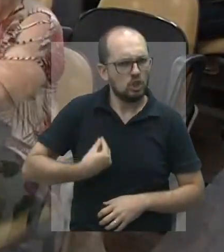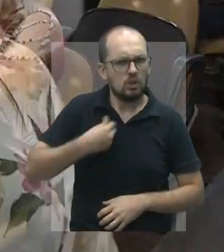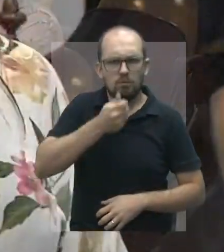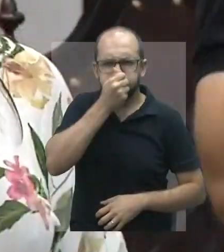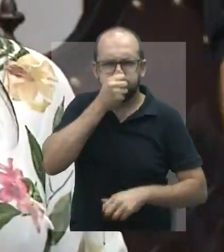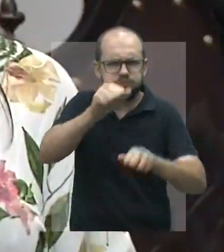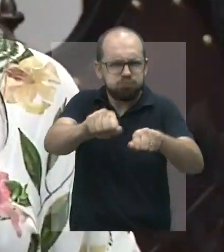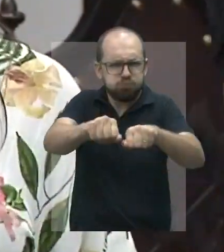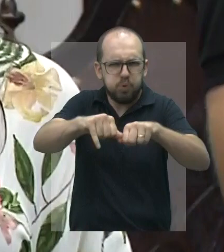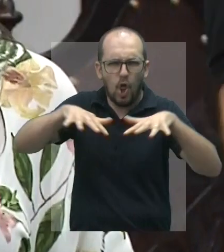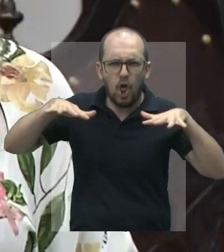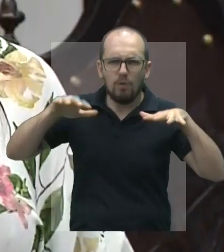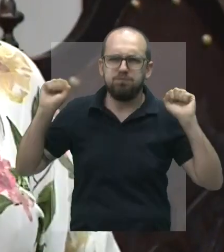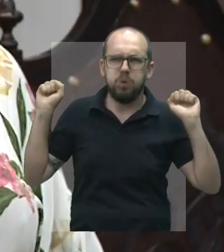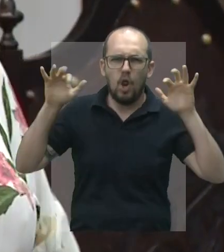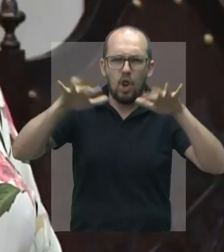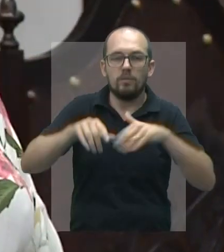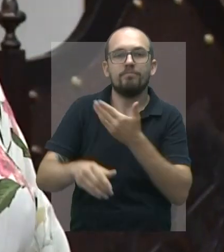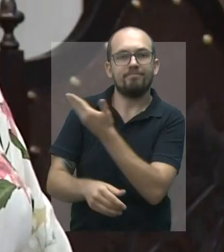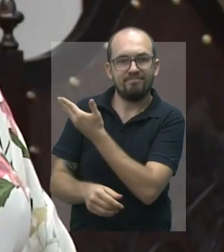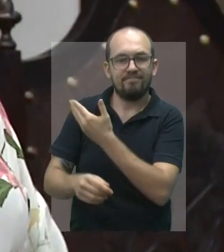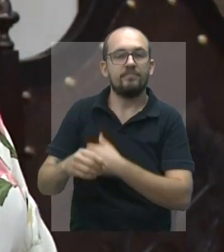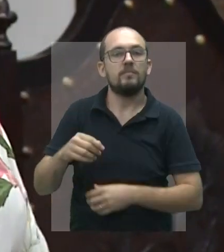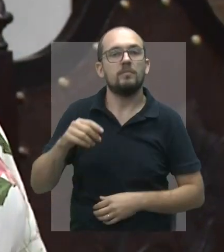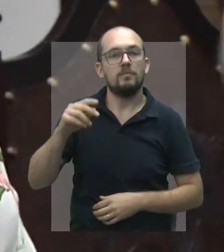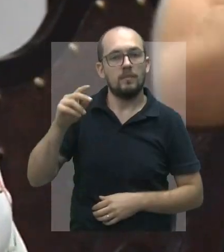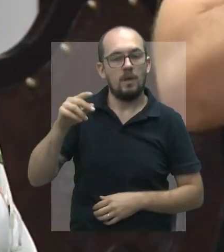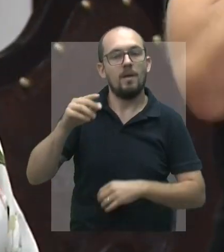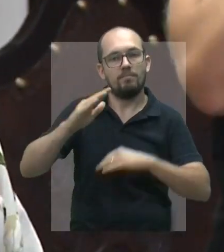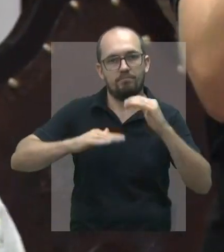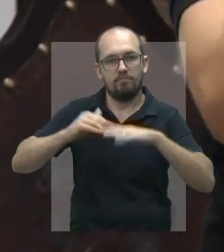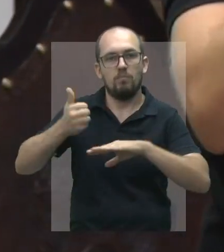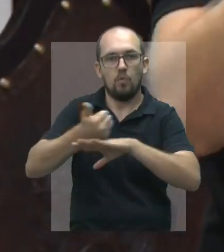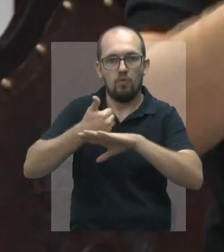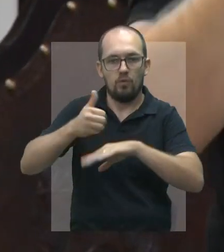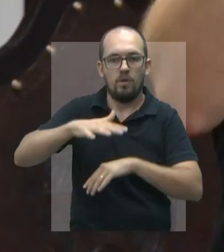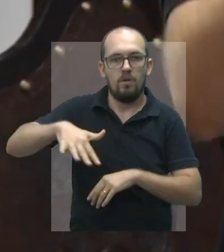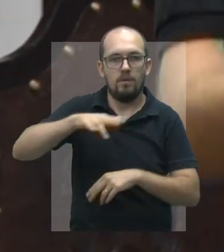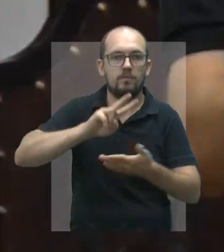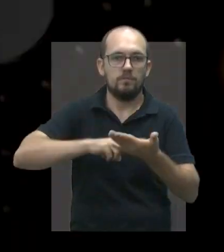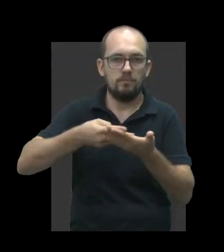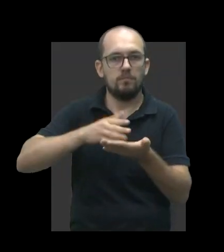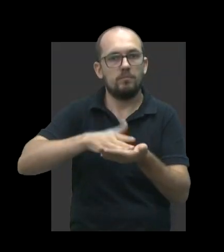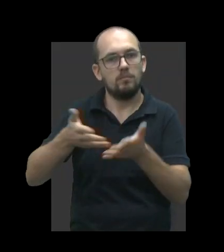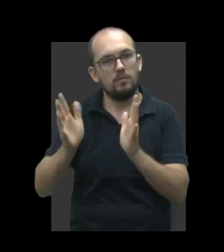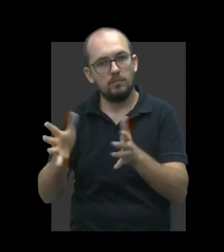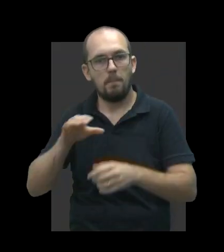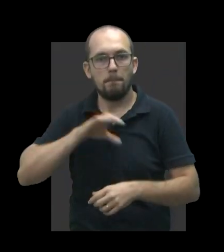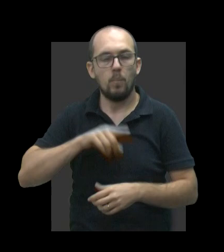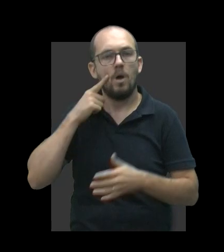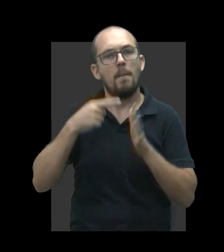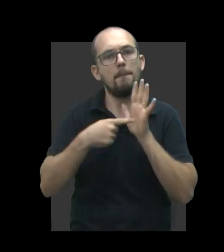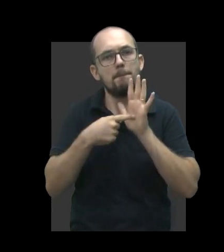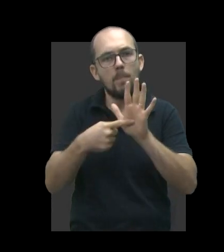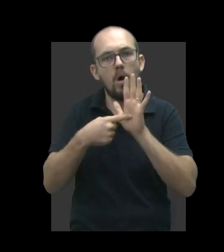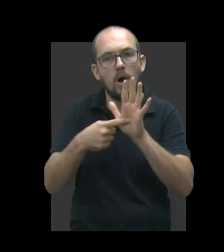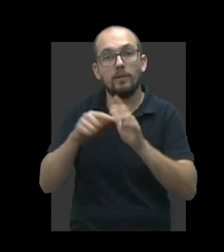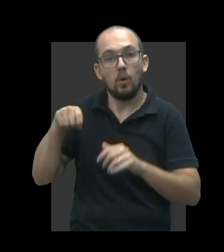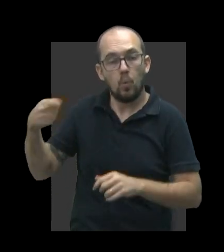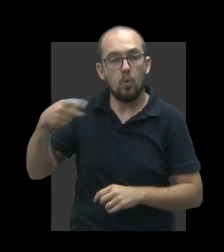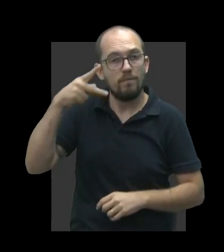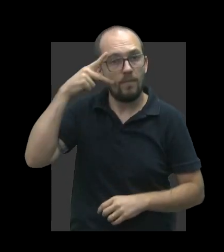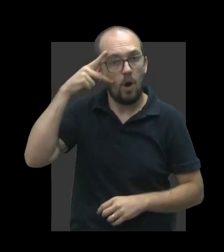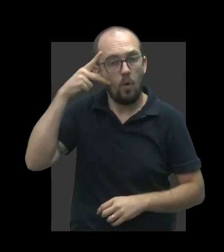a especialista em tradução e interpretação de Libras português, Valdinéia Nascimento, apresentou sua vivência com o